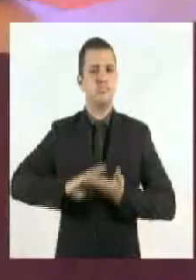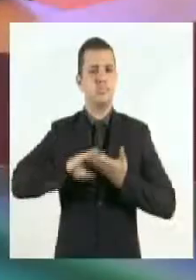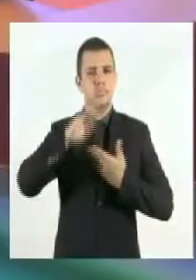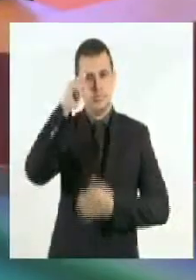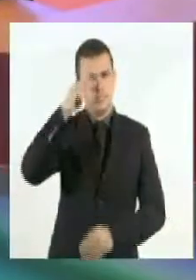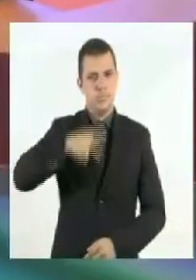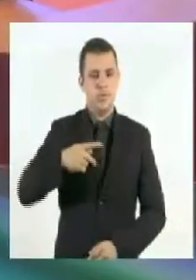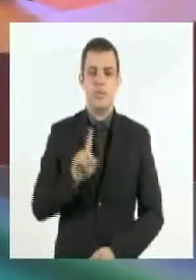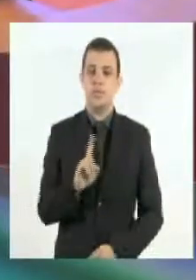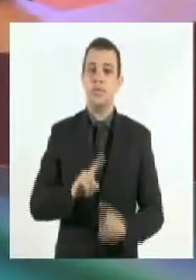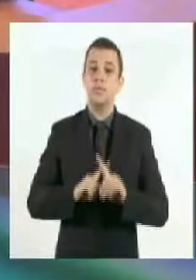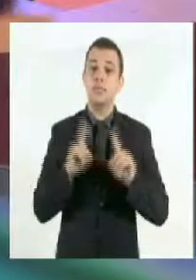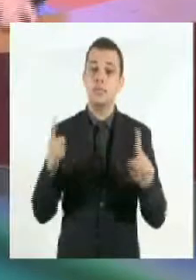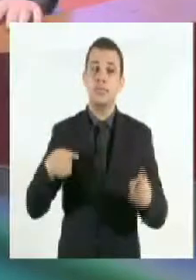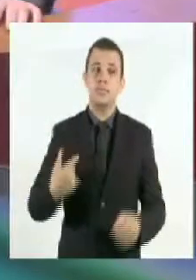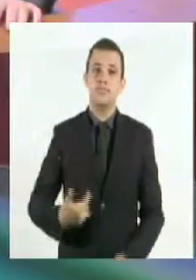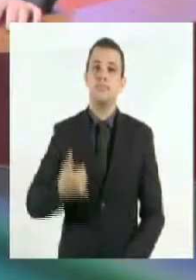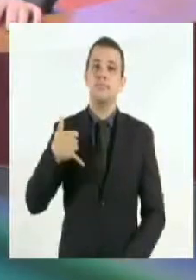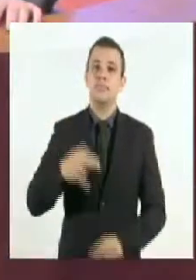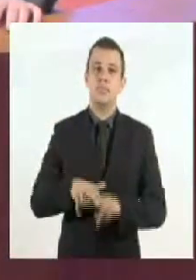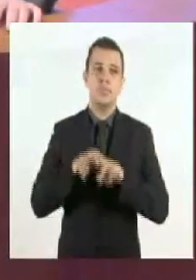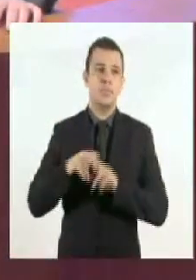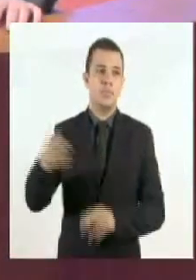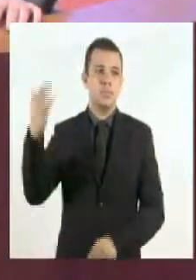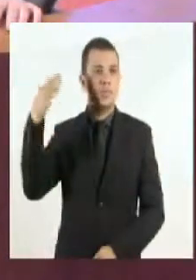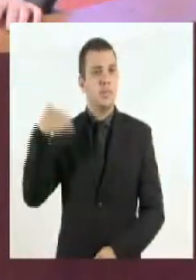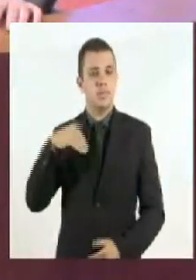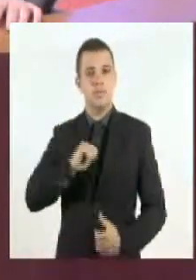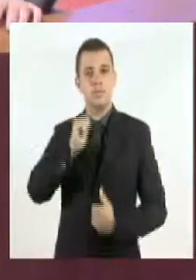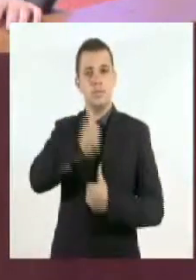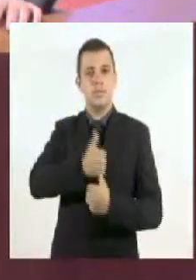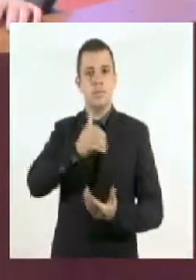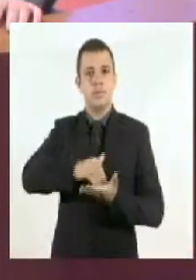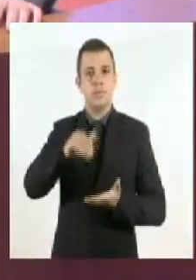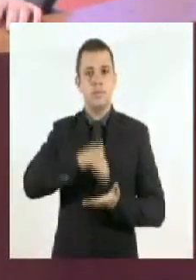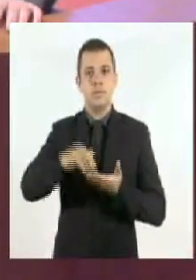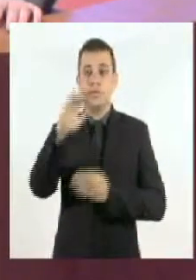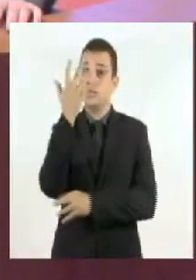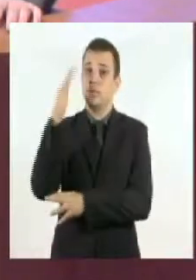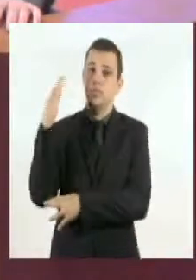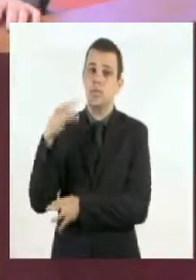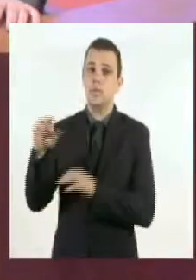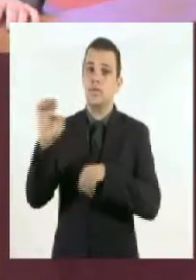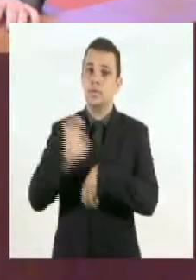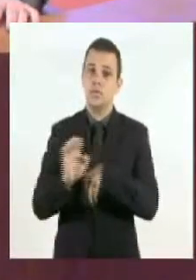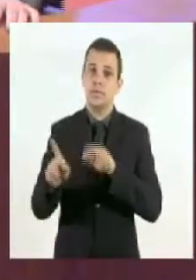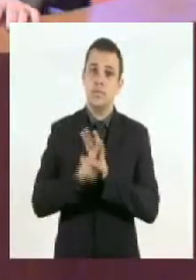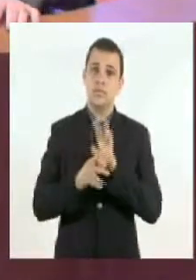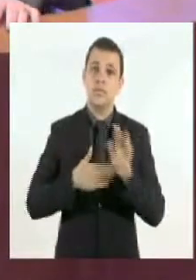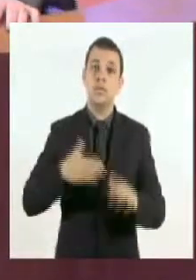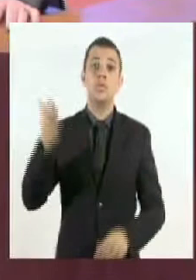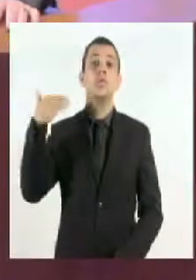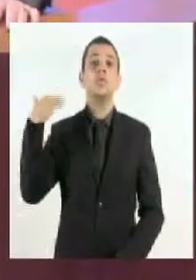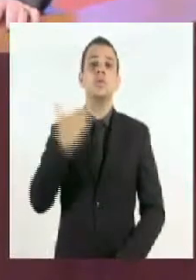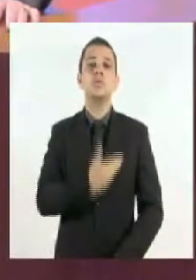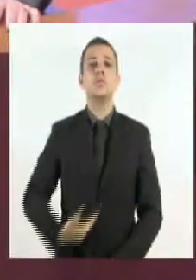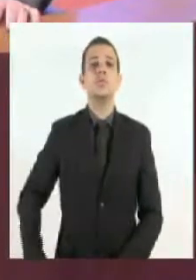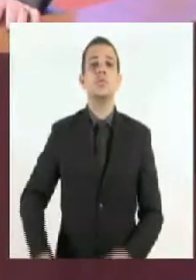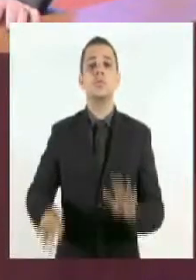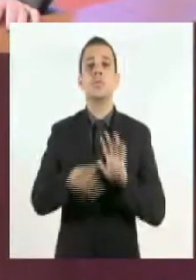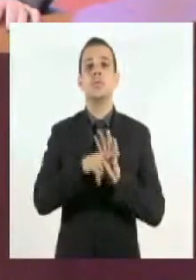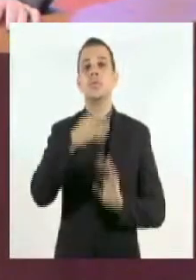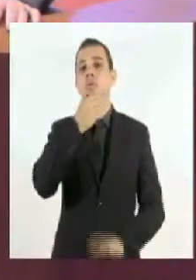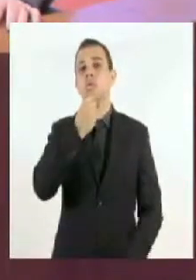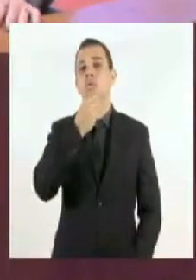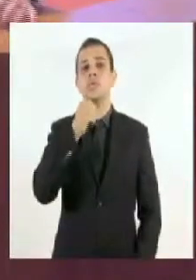sido secretário de Meio Ambiente do meu Estado, nos governos de Zé Reinaldo, que fez a transição, que fez uma transição